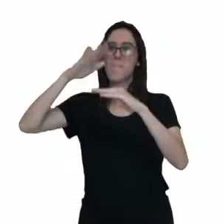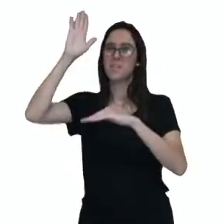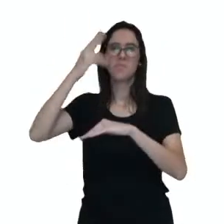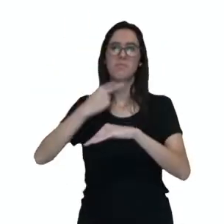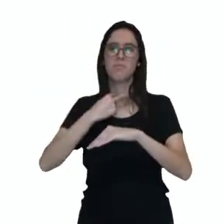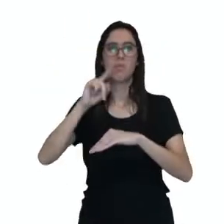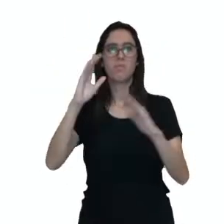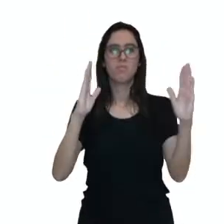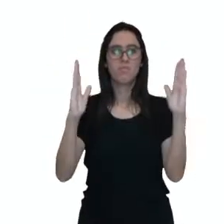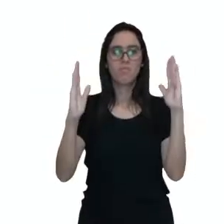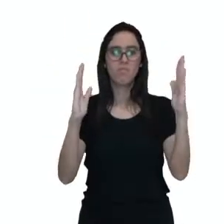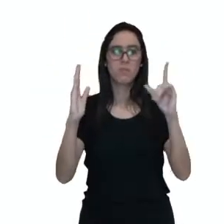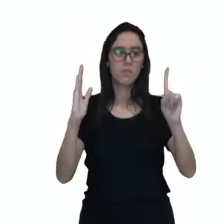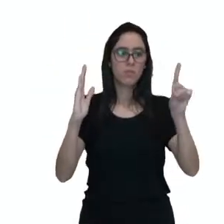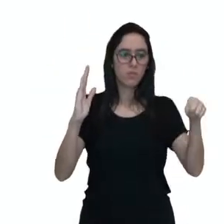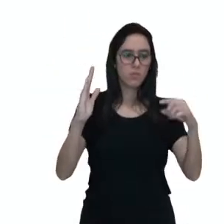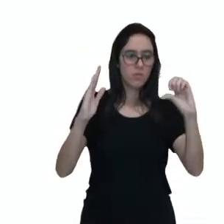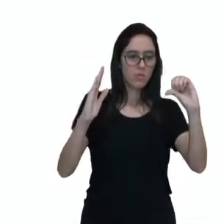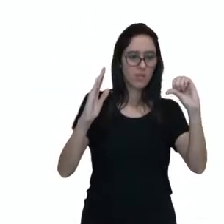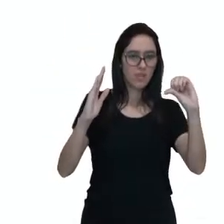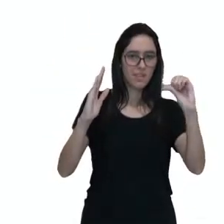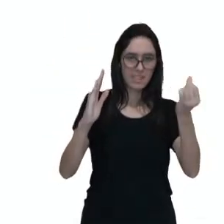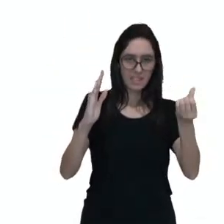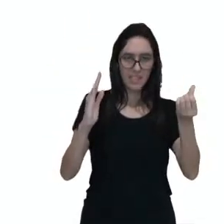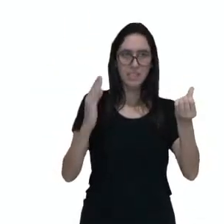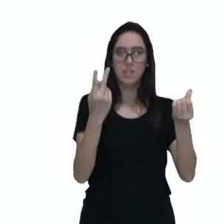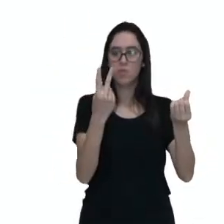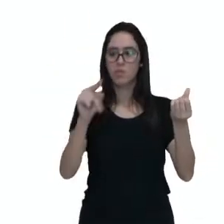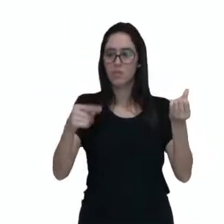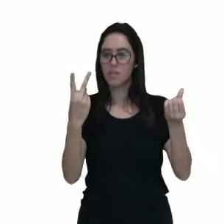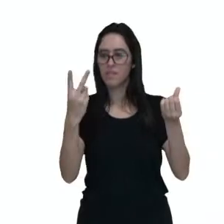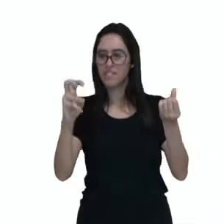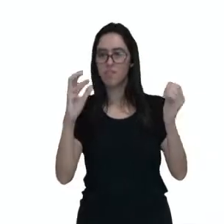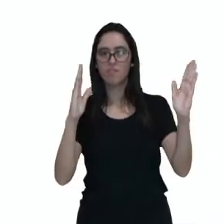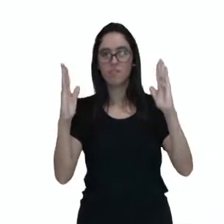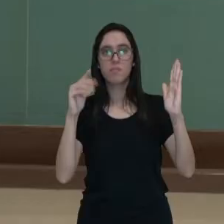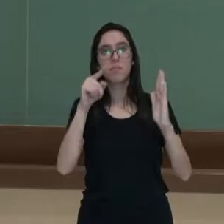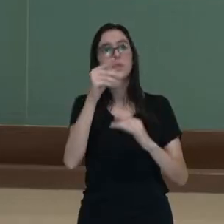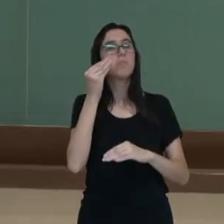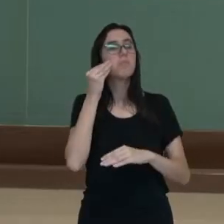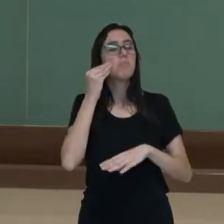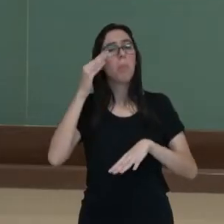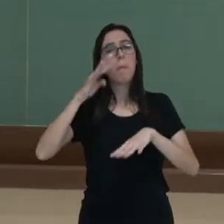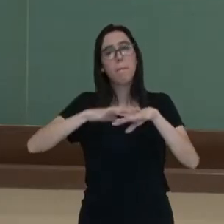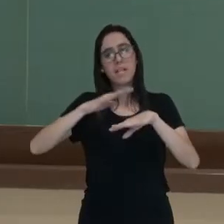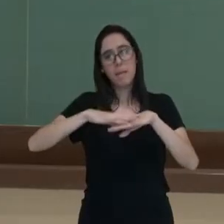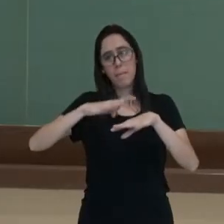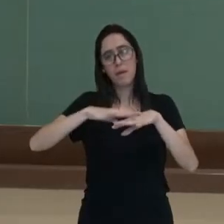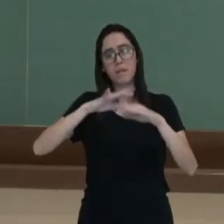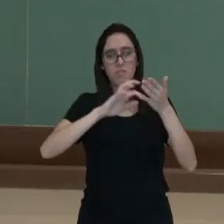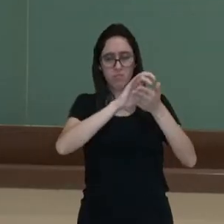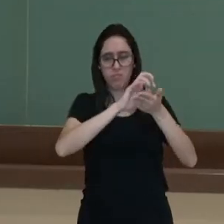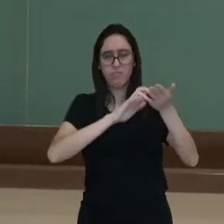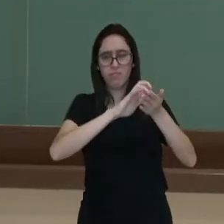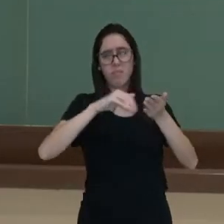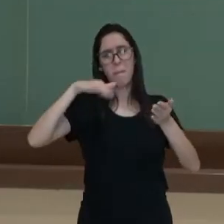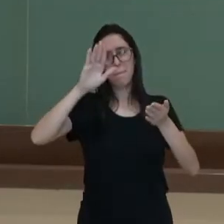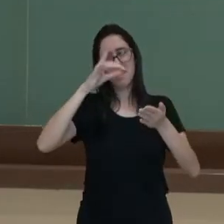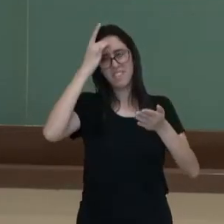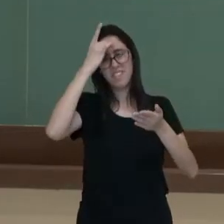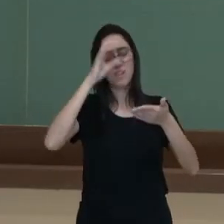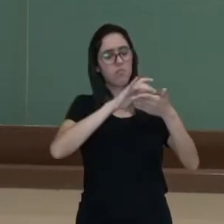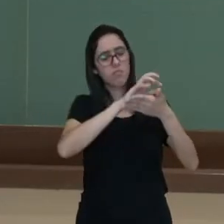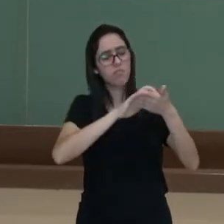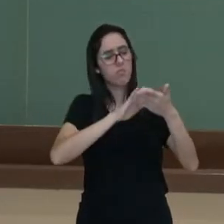1,96 e 2,25. Aí, se você vai para a calculadora, que é o método mais rápido que temos, né? No